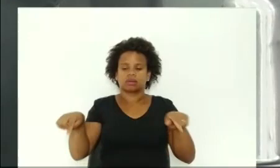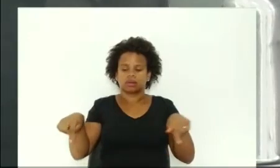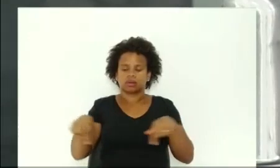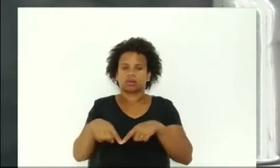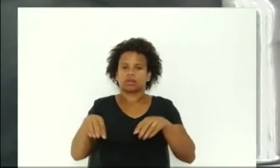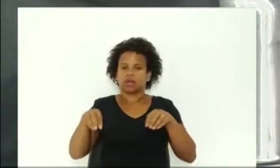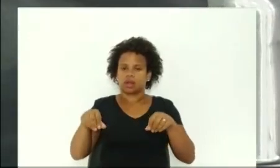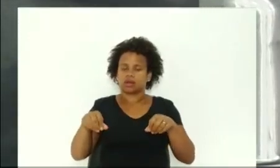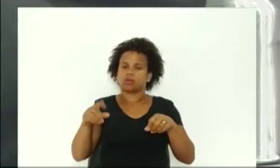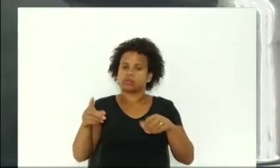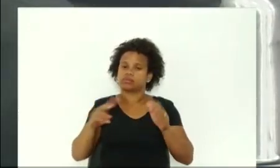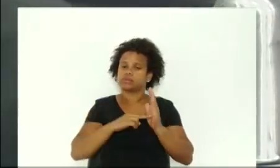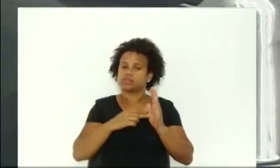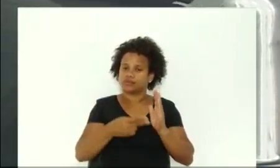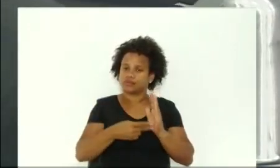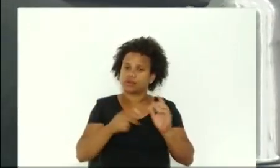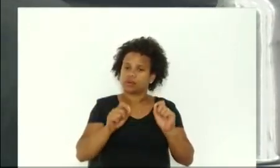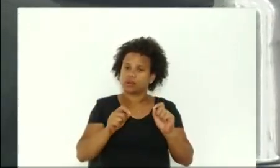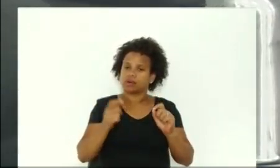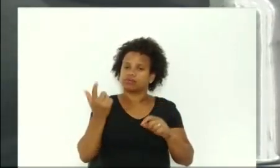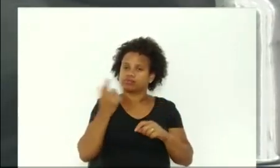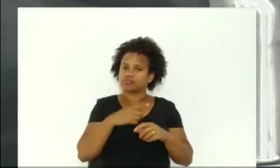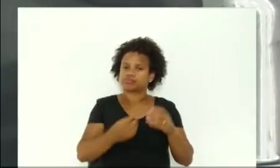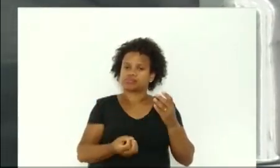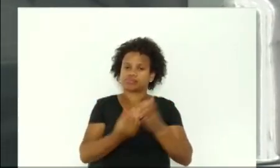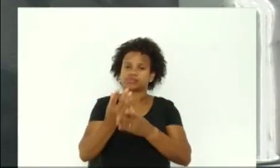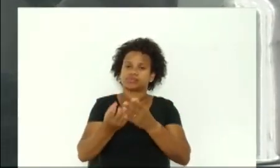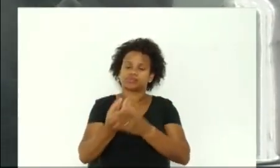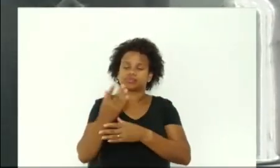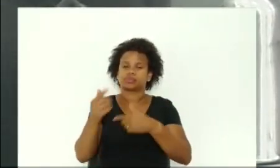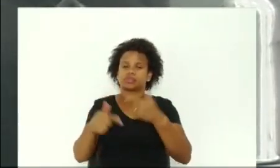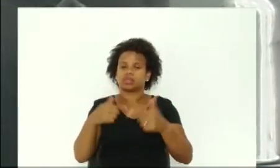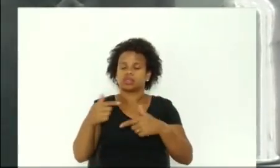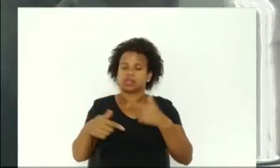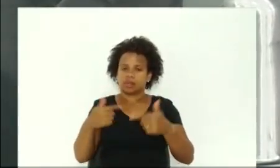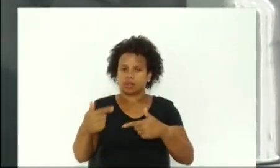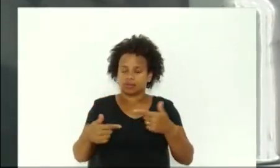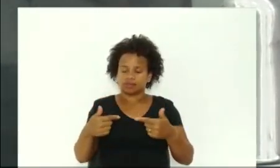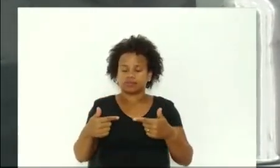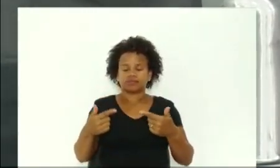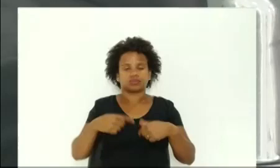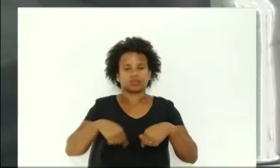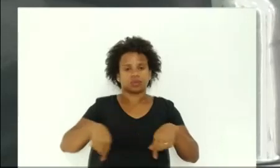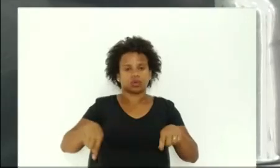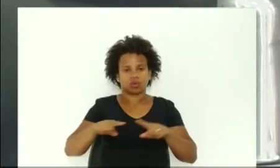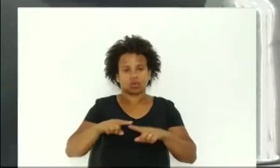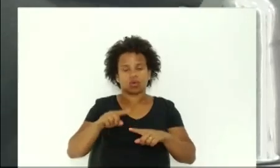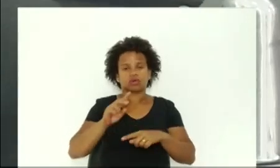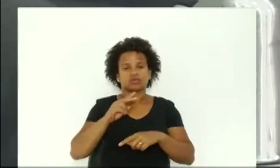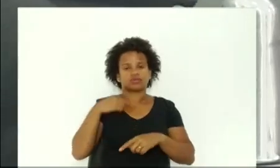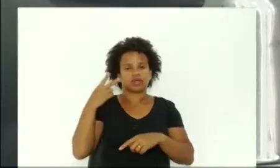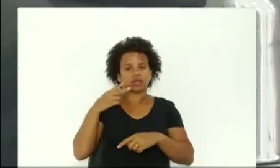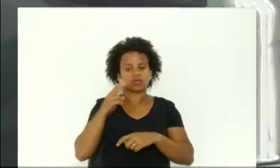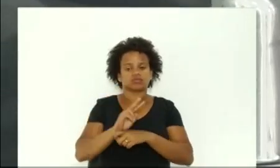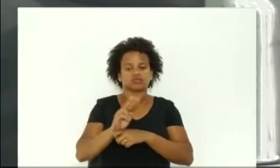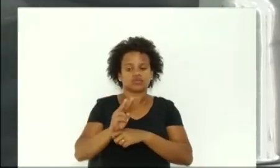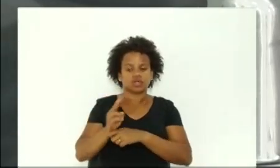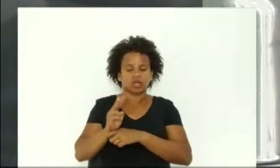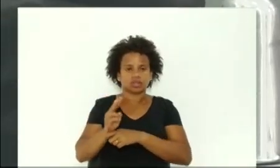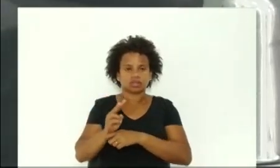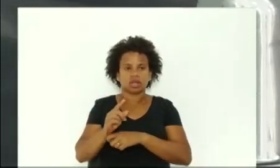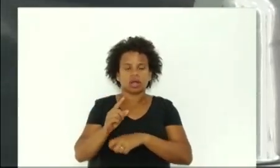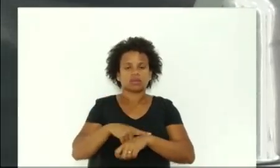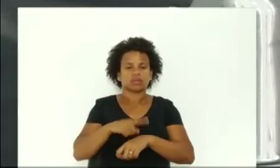geração de empregos. E cabe a nós, vereadores, tá, fiscalizar o prazo de